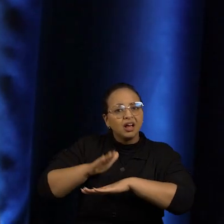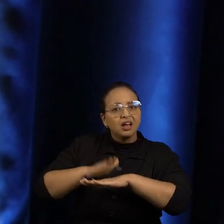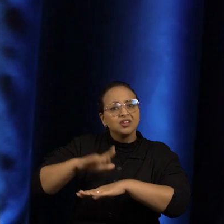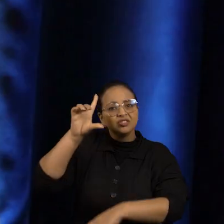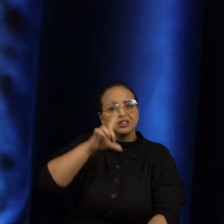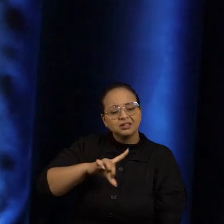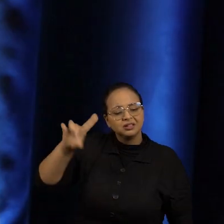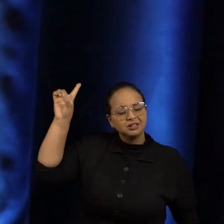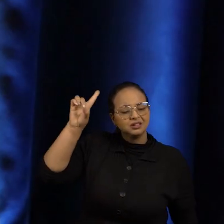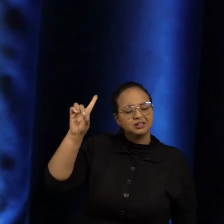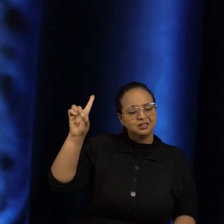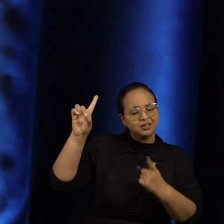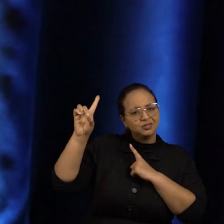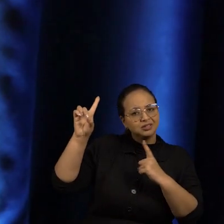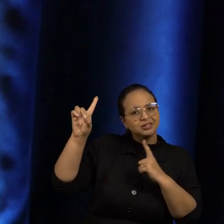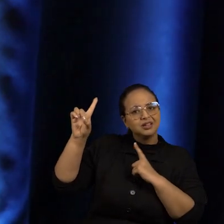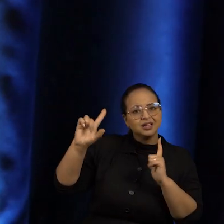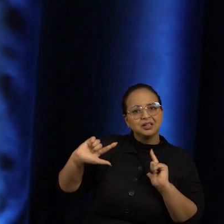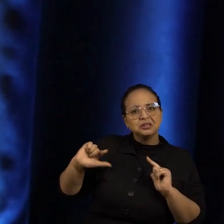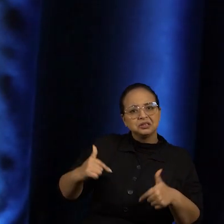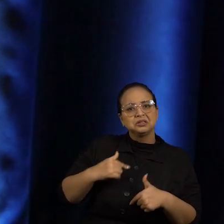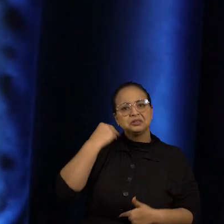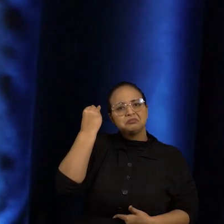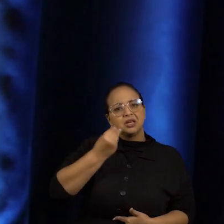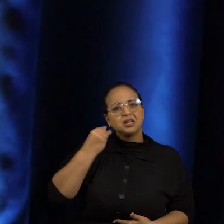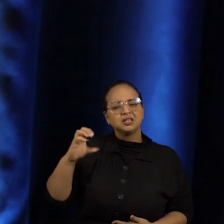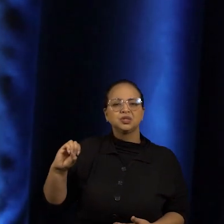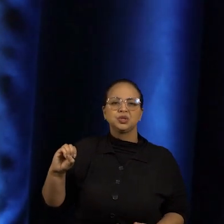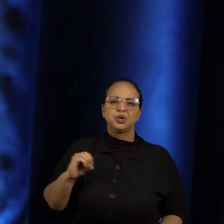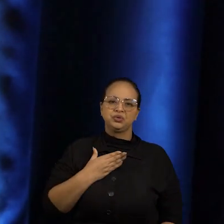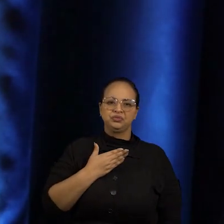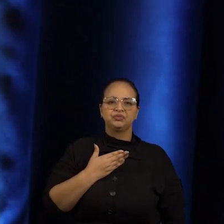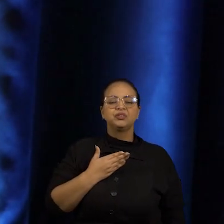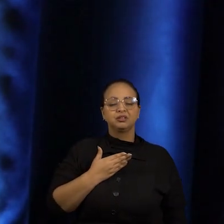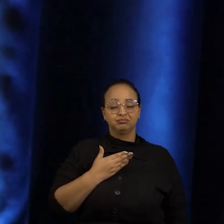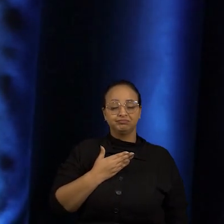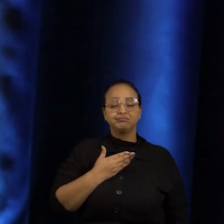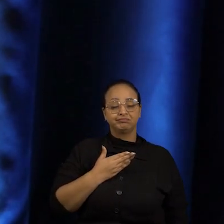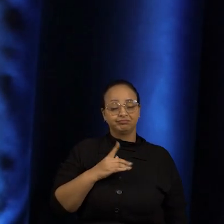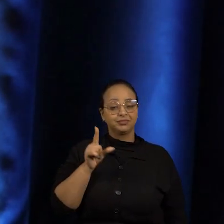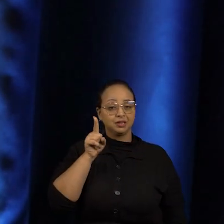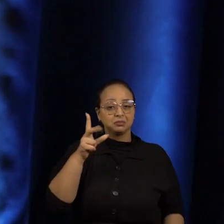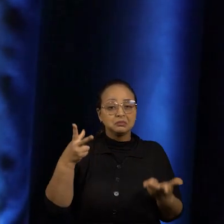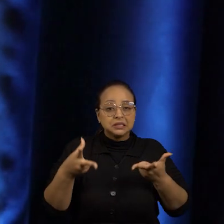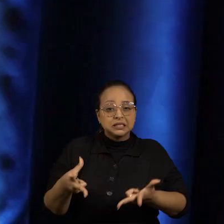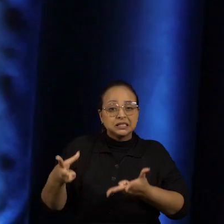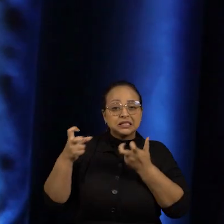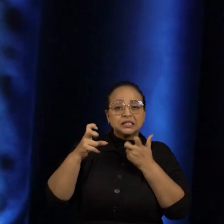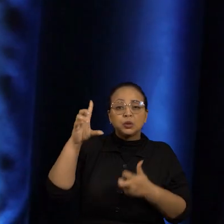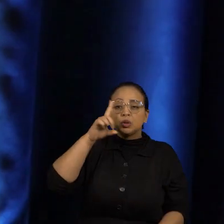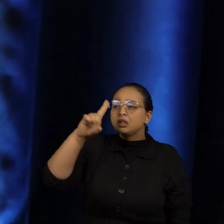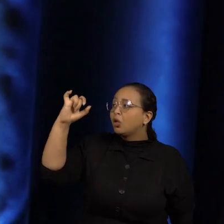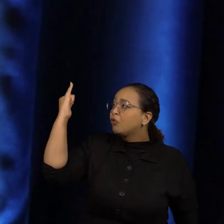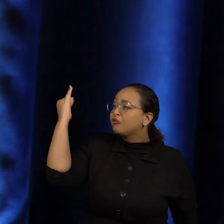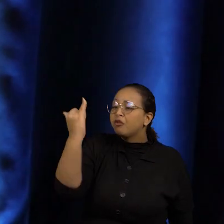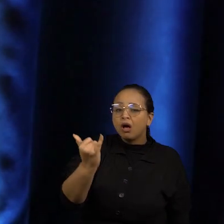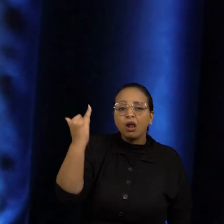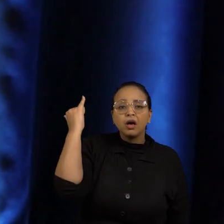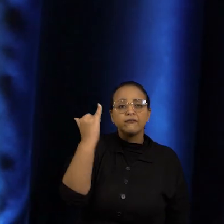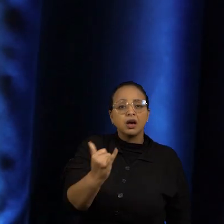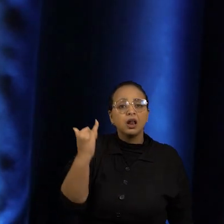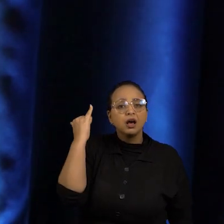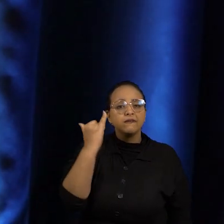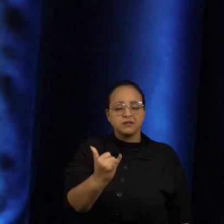você agora possa ter uma nova vida com o Senhor, onde você possa ouvir a voz de Deus, Deus possa